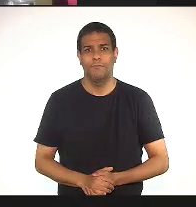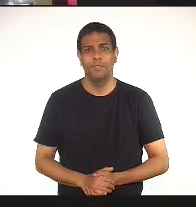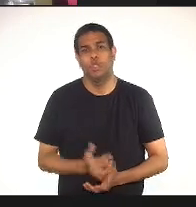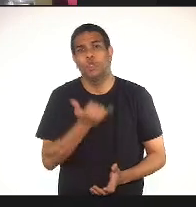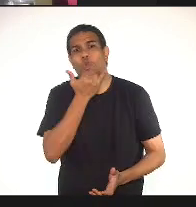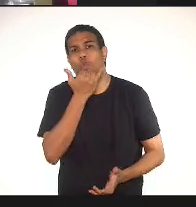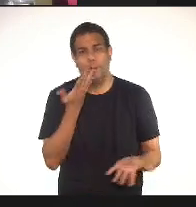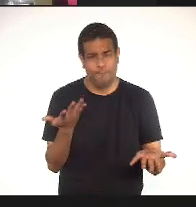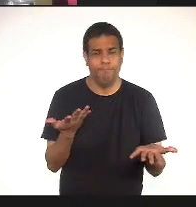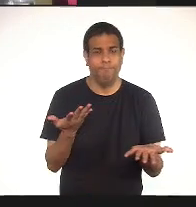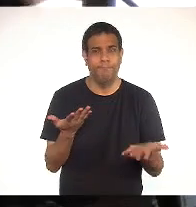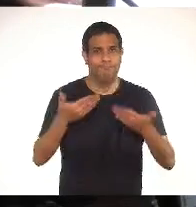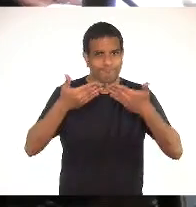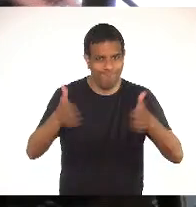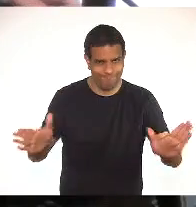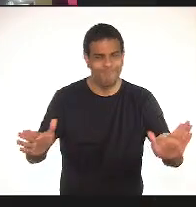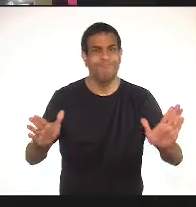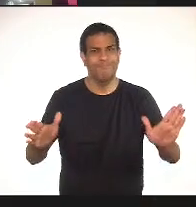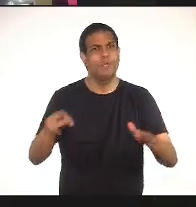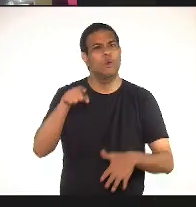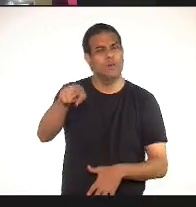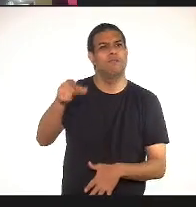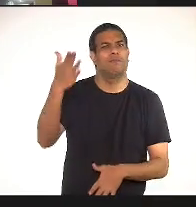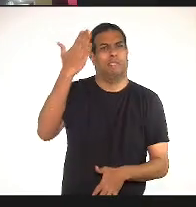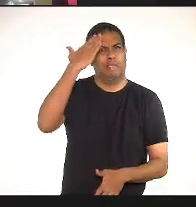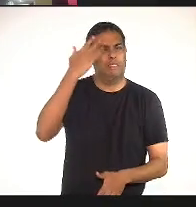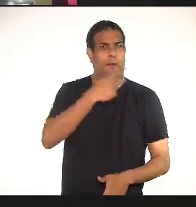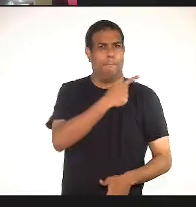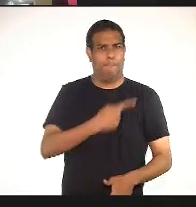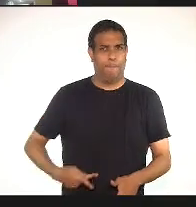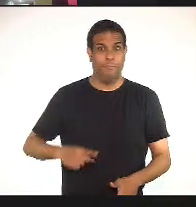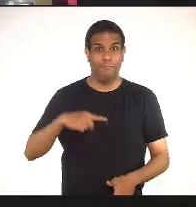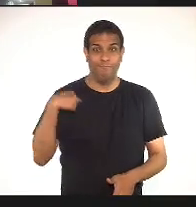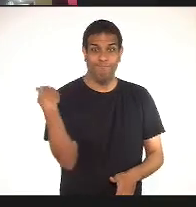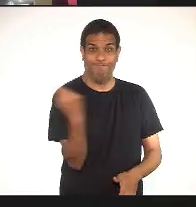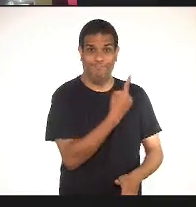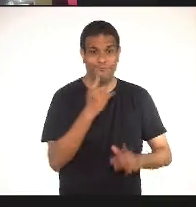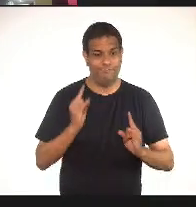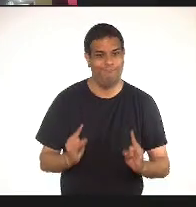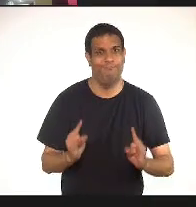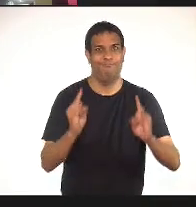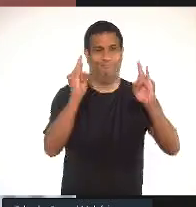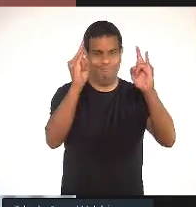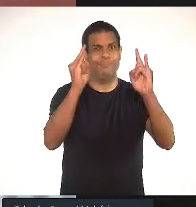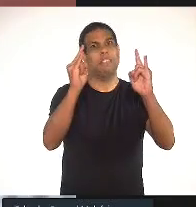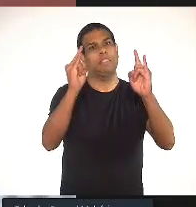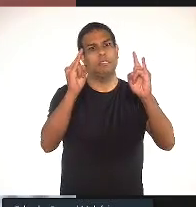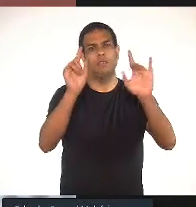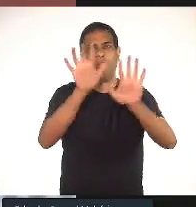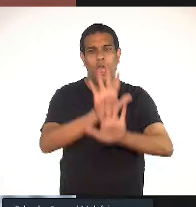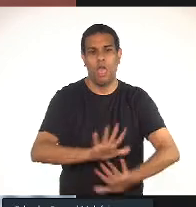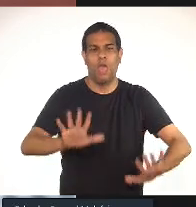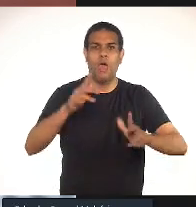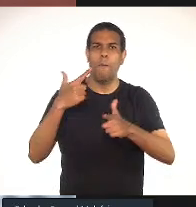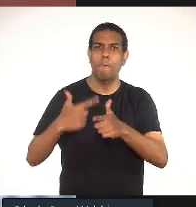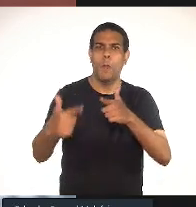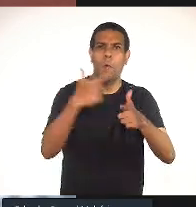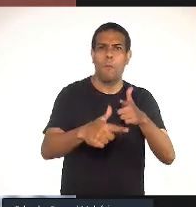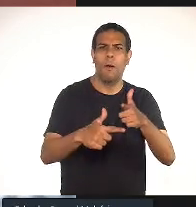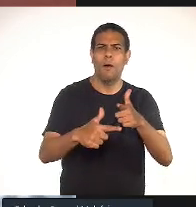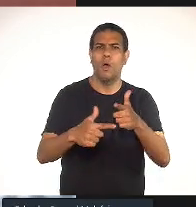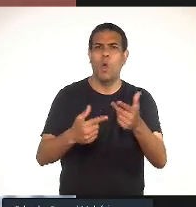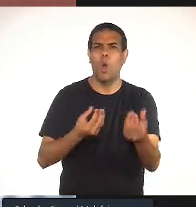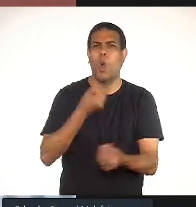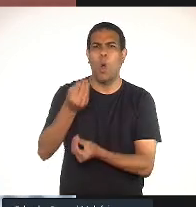Agora também? Agora sim. O senhor sabe que nosso prédio aqui está precário. Haveria a possibilidade de a gente fazer